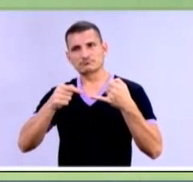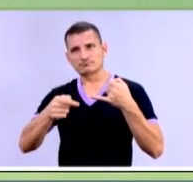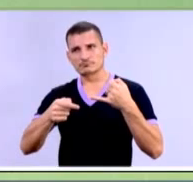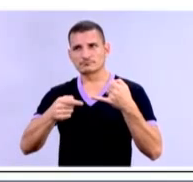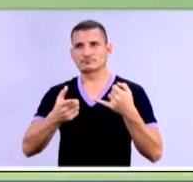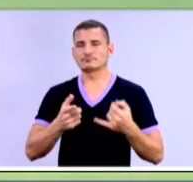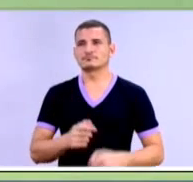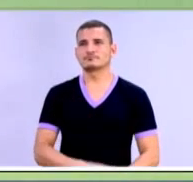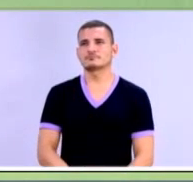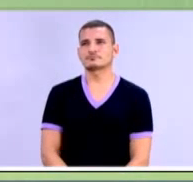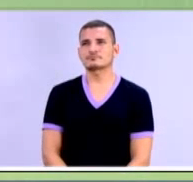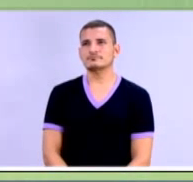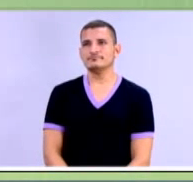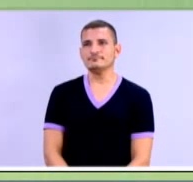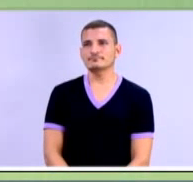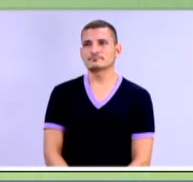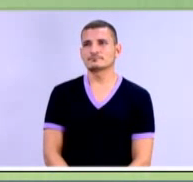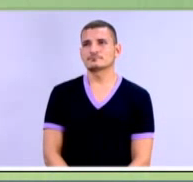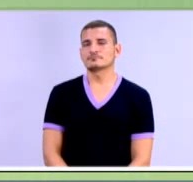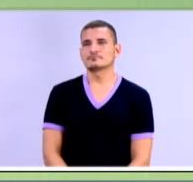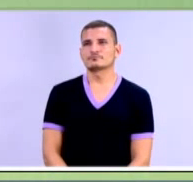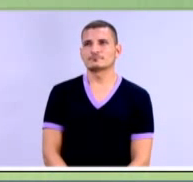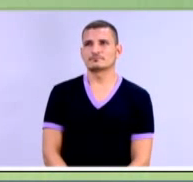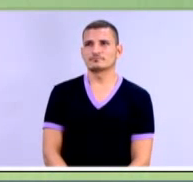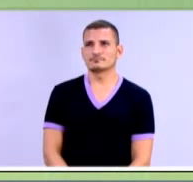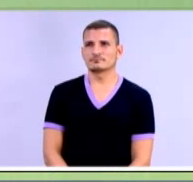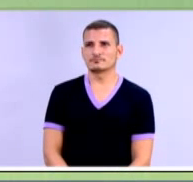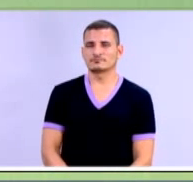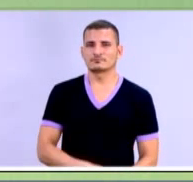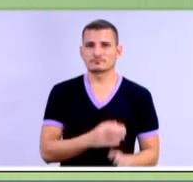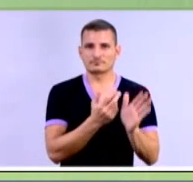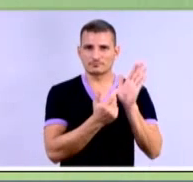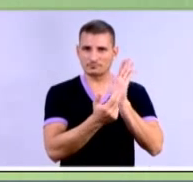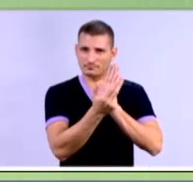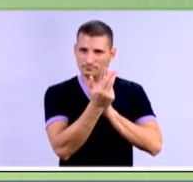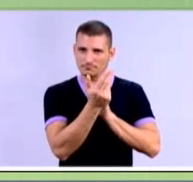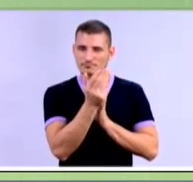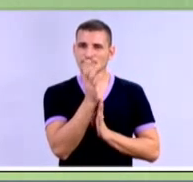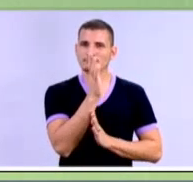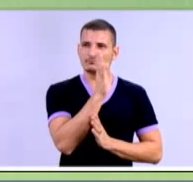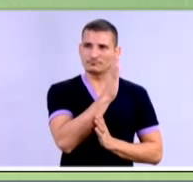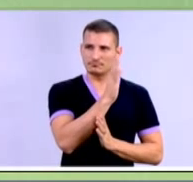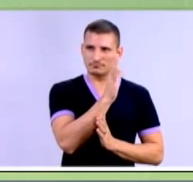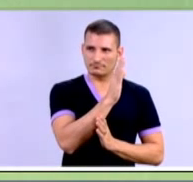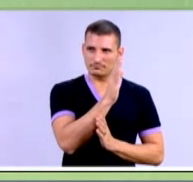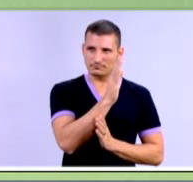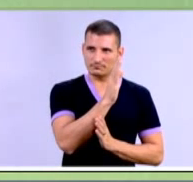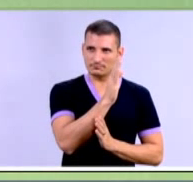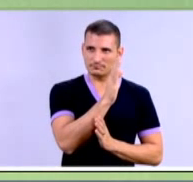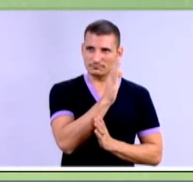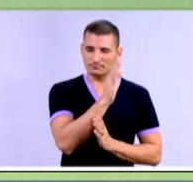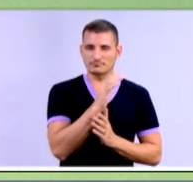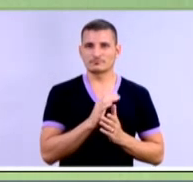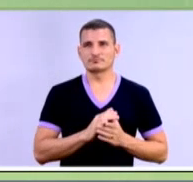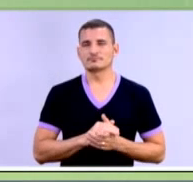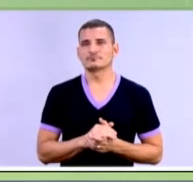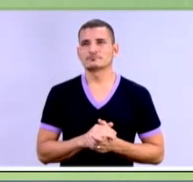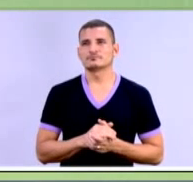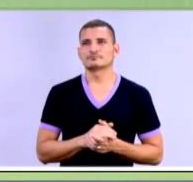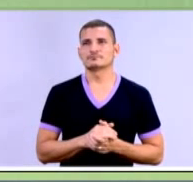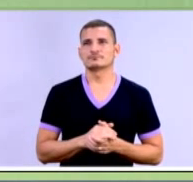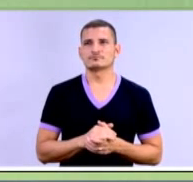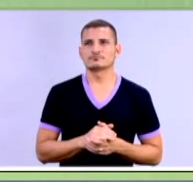melhor, aqui. Na primeira imagem, nessa imagem da esquerda de